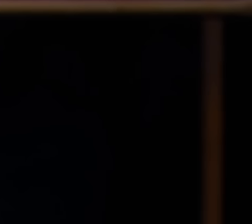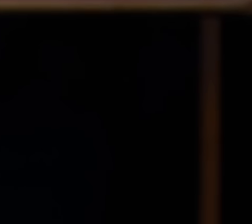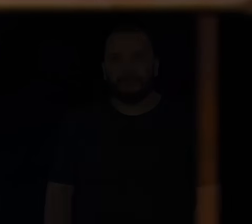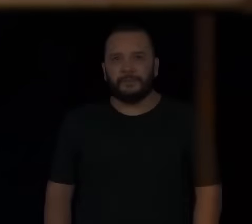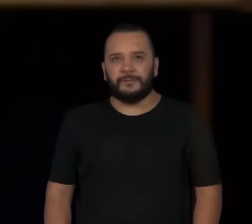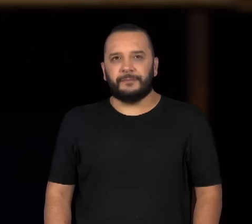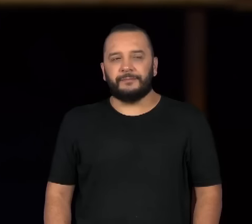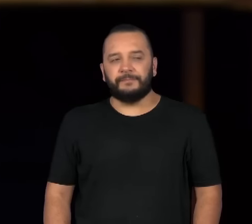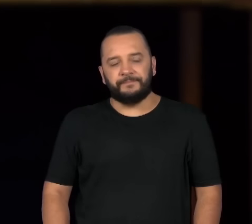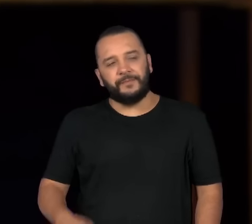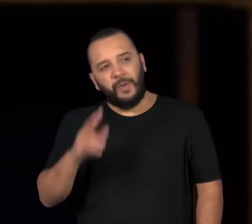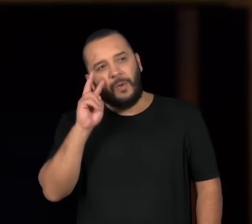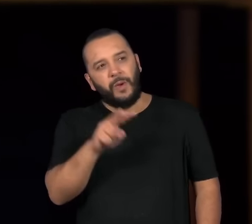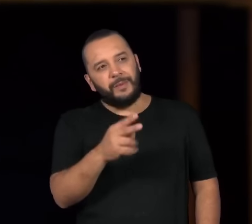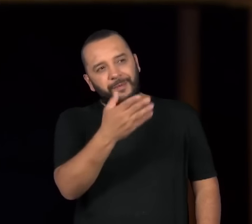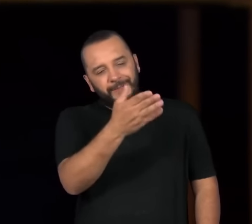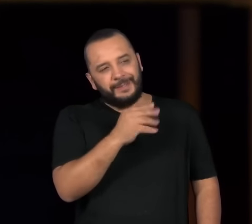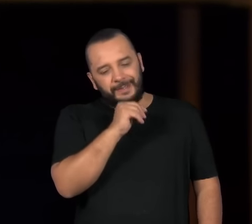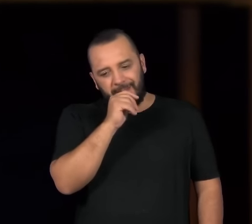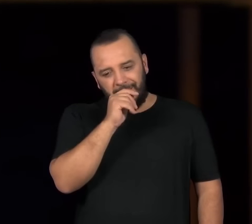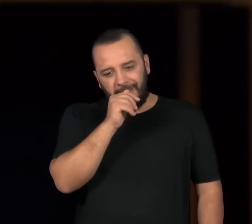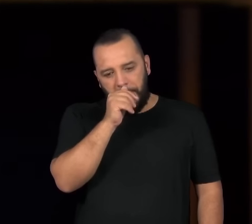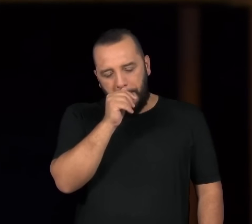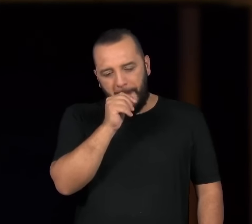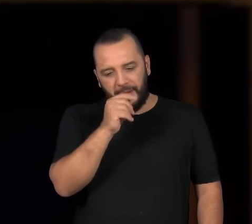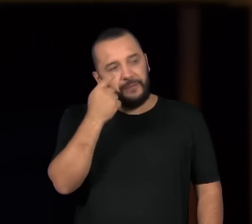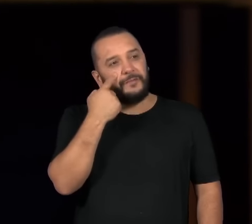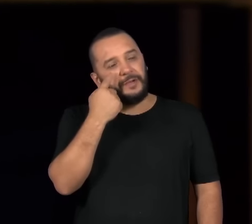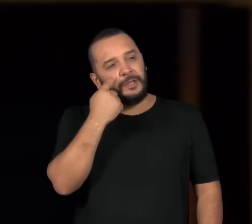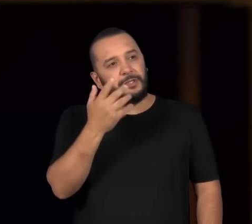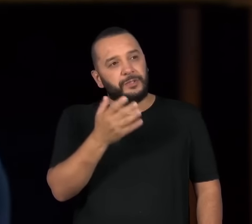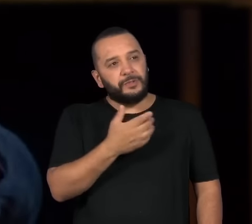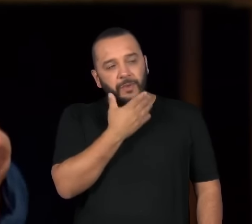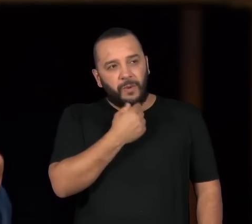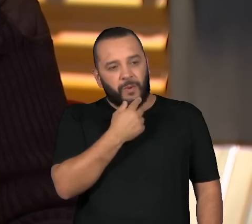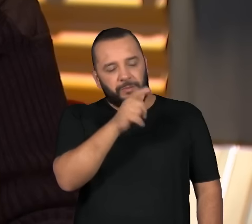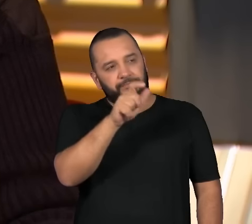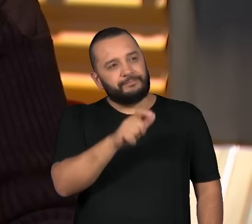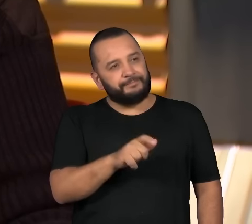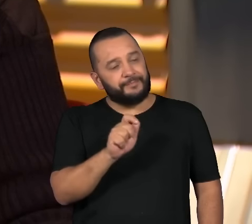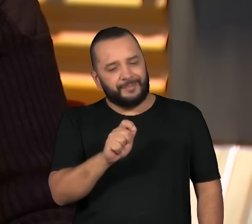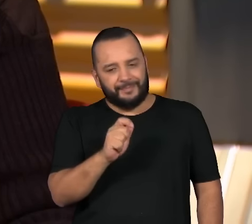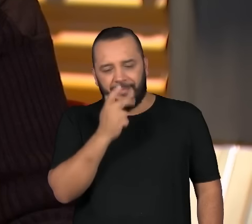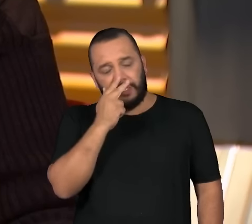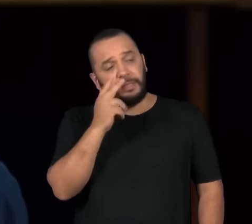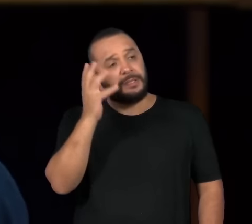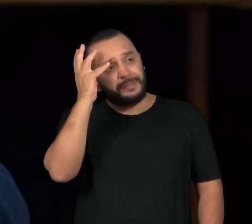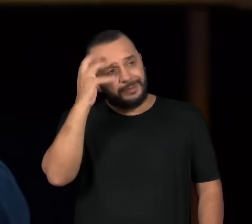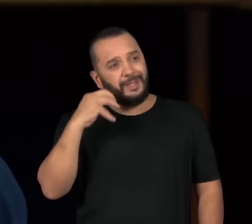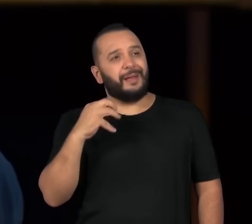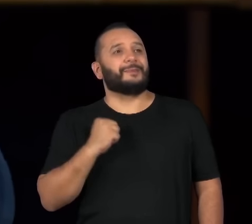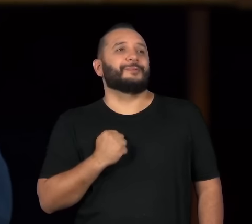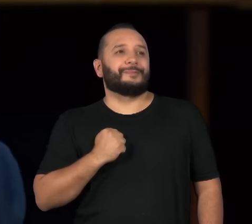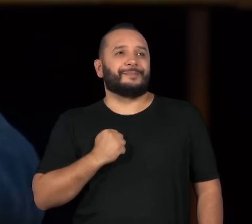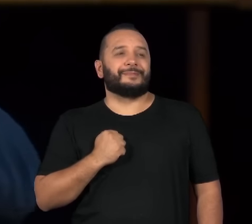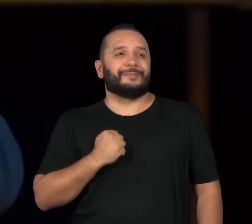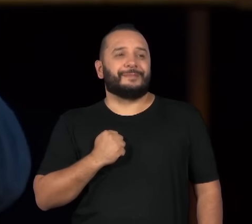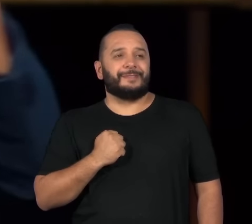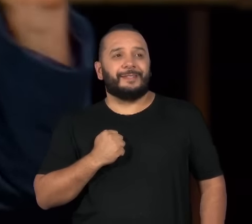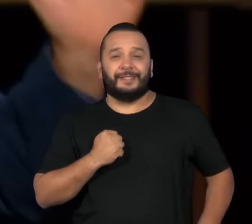Eu olho para você e vejo assim um cara sereno, né? E que de repente